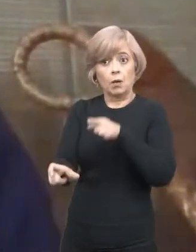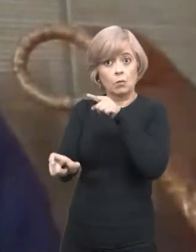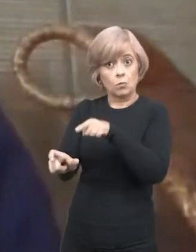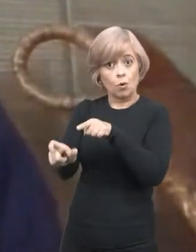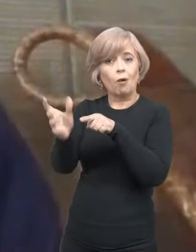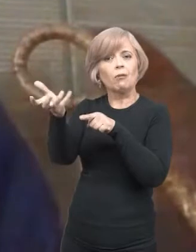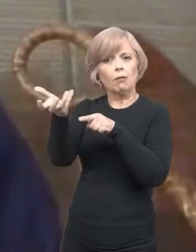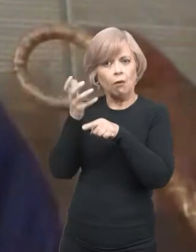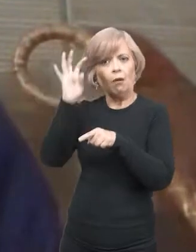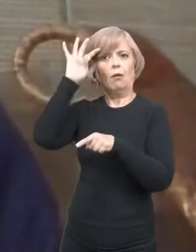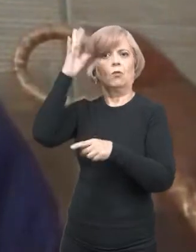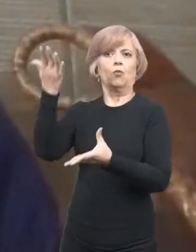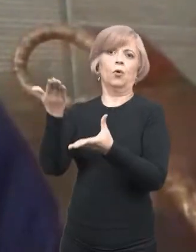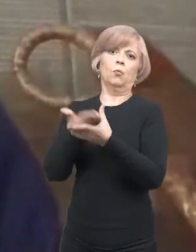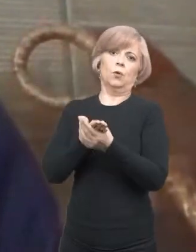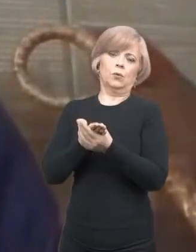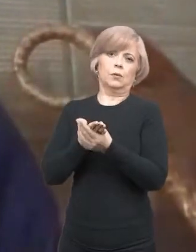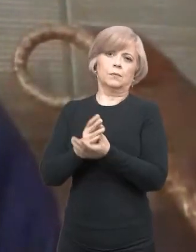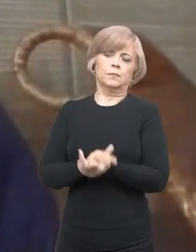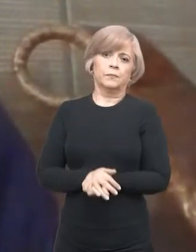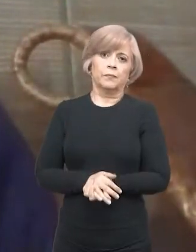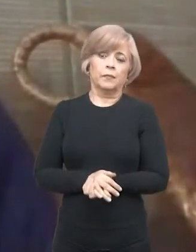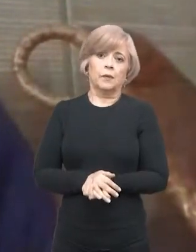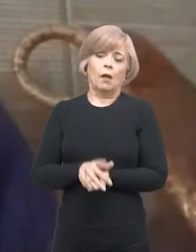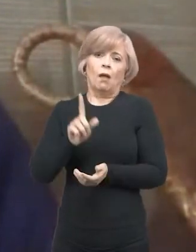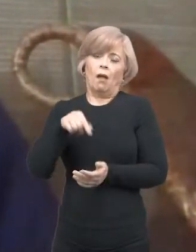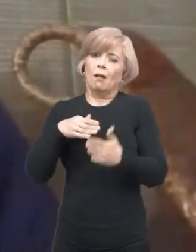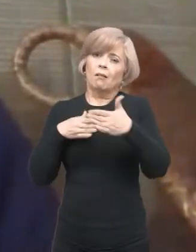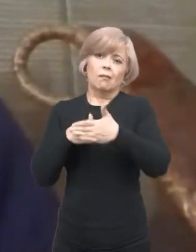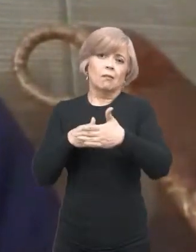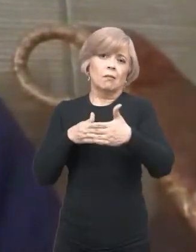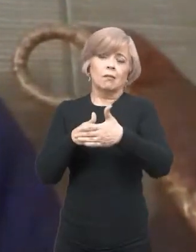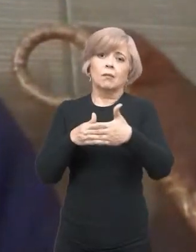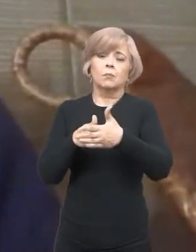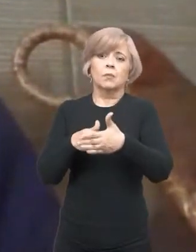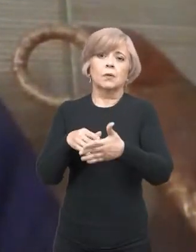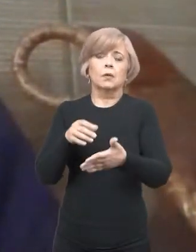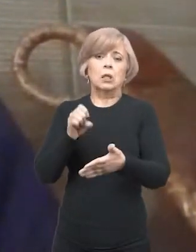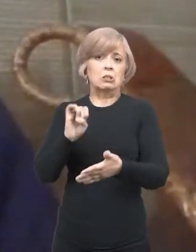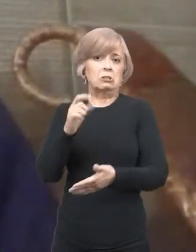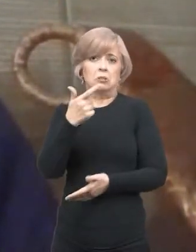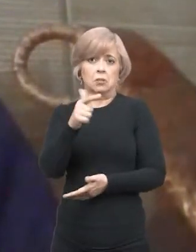quer investigar. Imagine você, é uma limitação